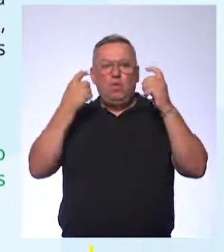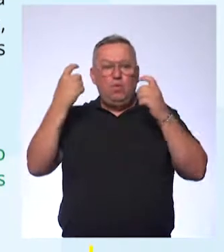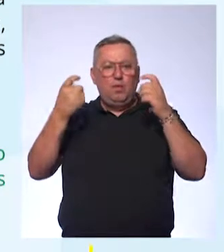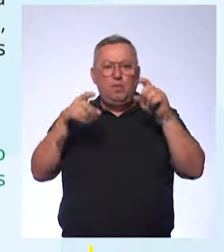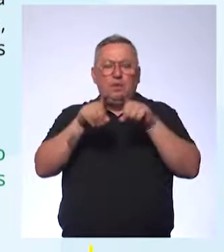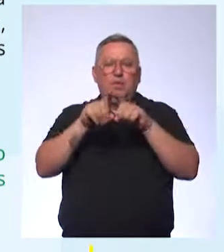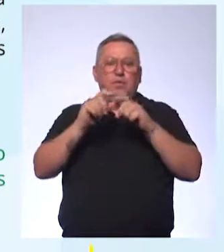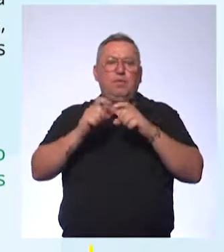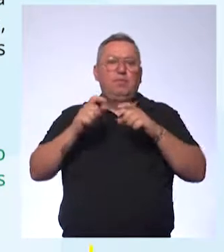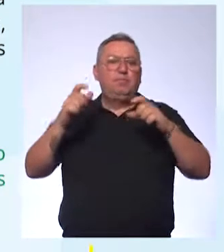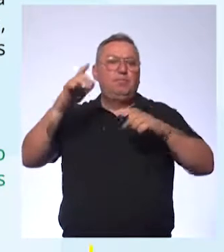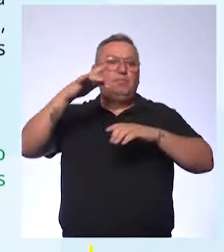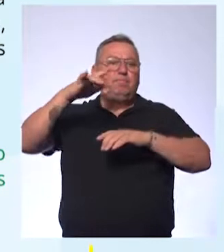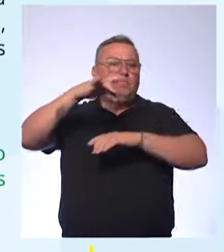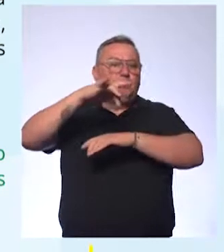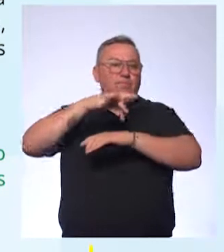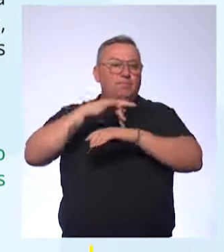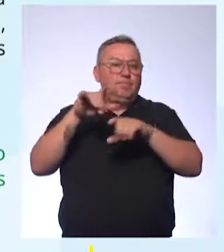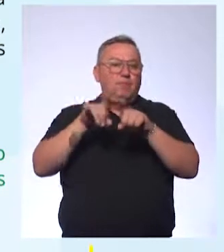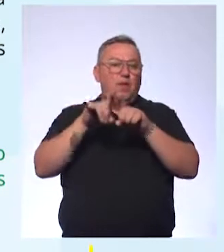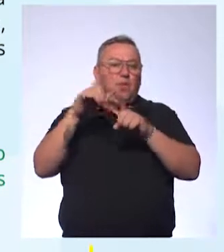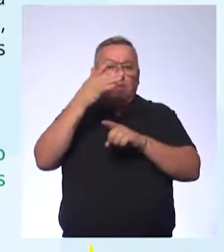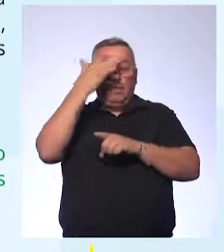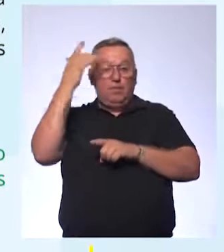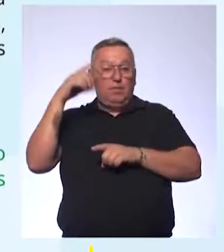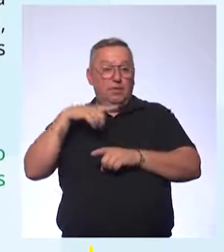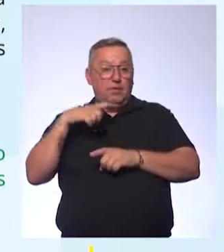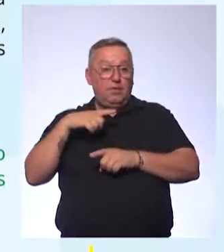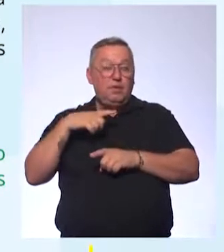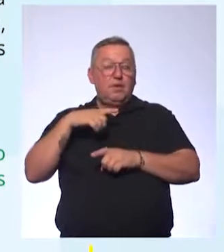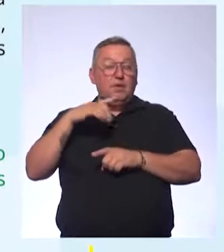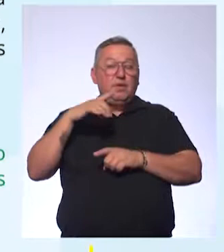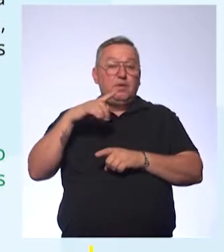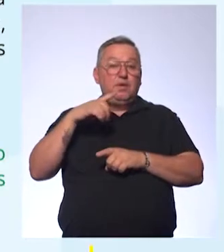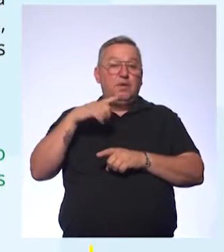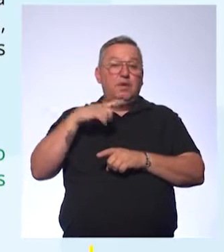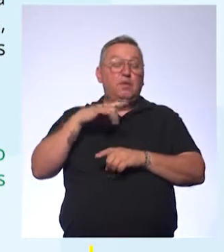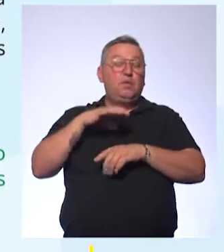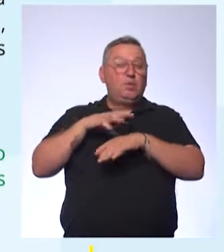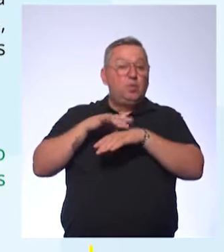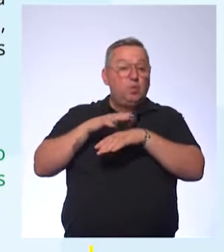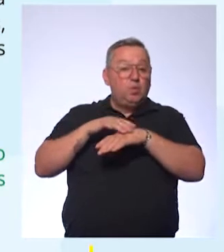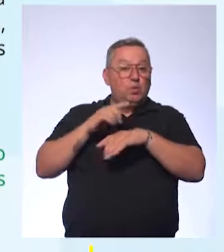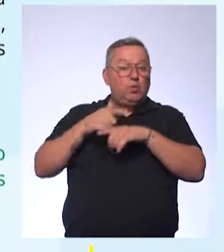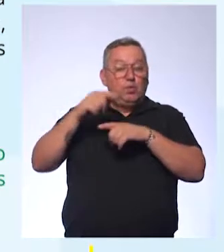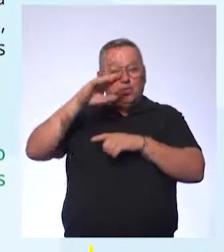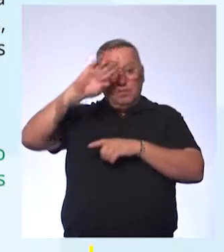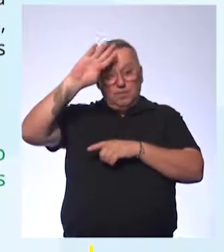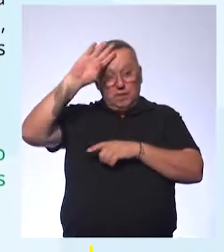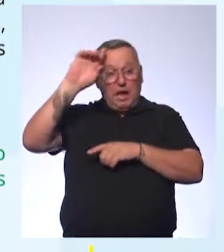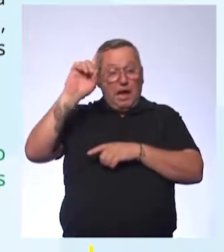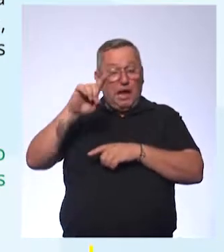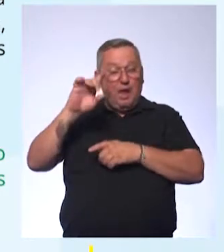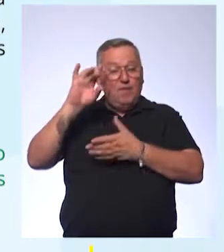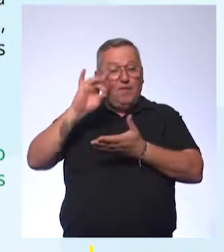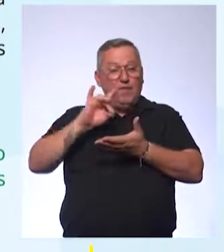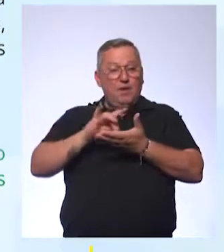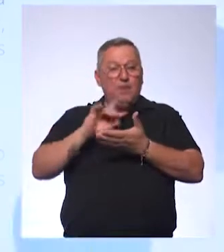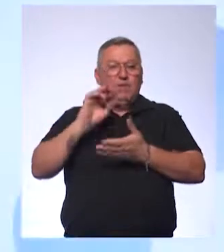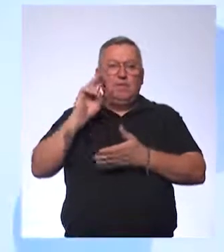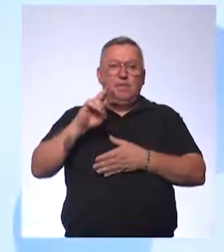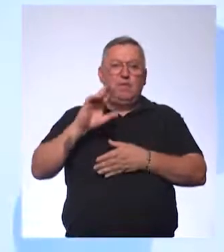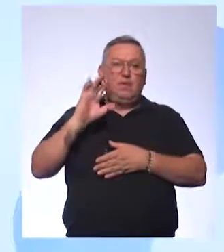com o aumento de casos de dengue e a circulação dos vírus aí, causadores da febre, chikungunya e da zika é um fato. Isso